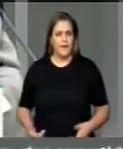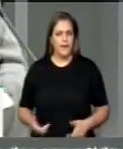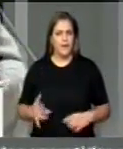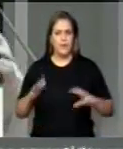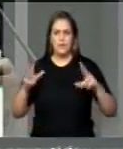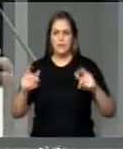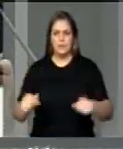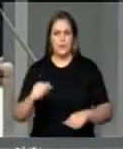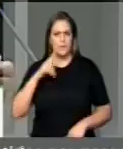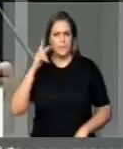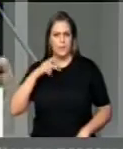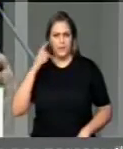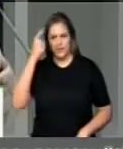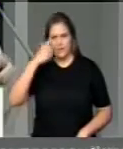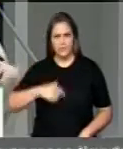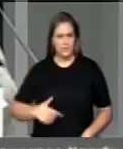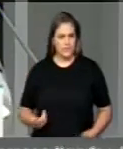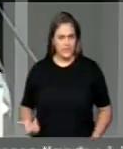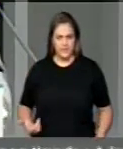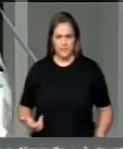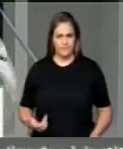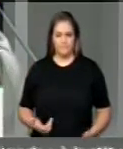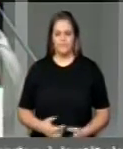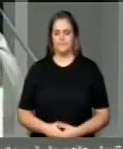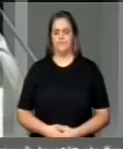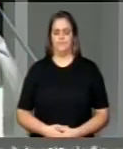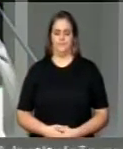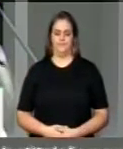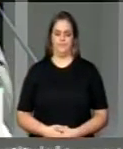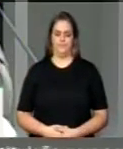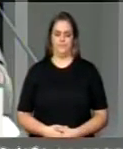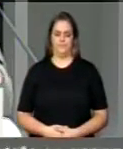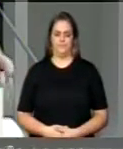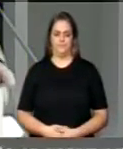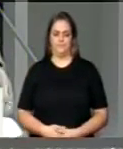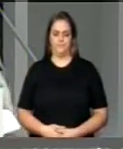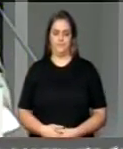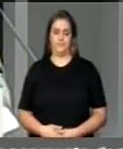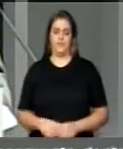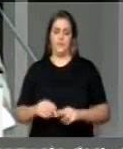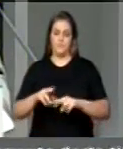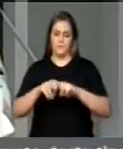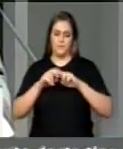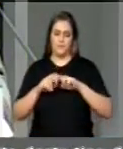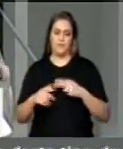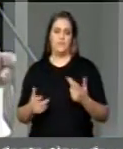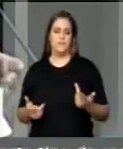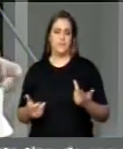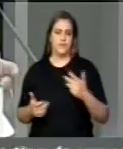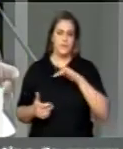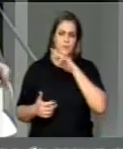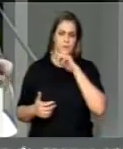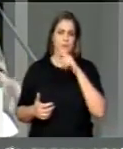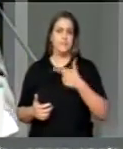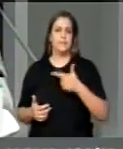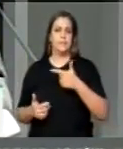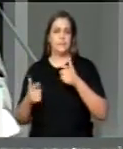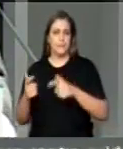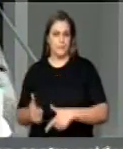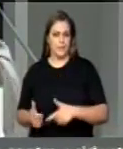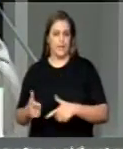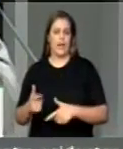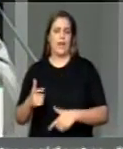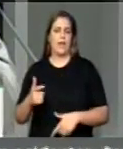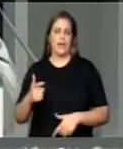até mesmo no campo da esquerda. Pois bem, a medalha de prata, portanto, para o executivo temeroso, e a medalha de